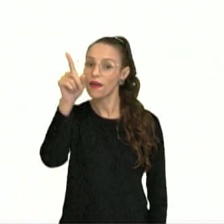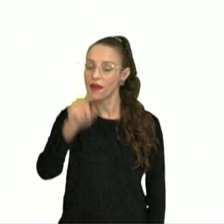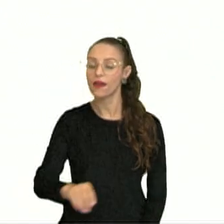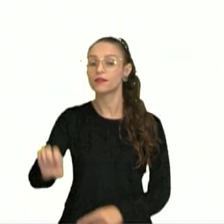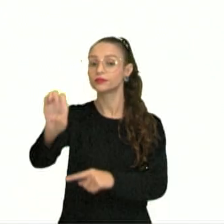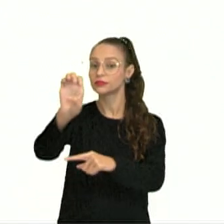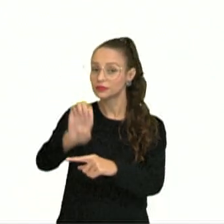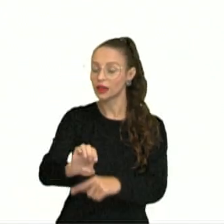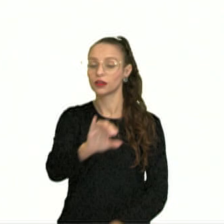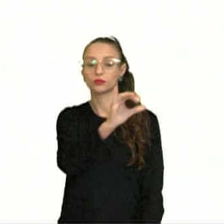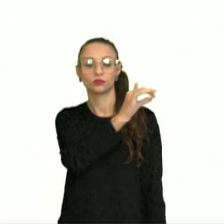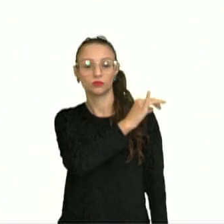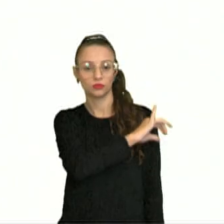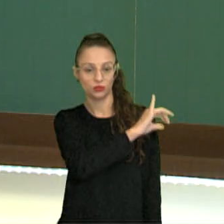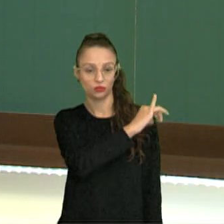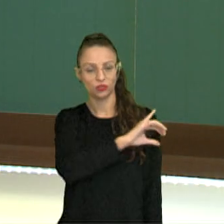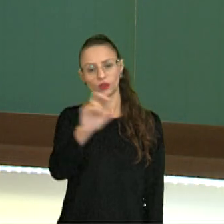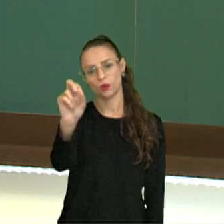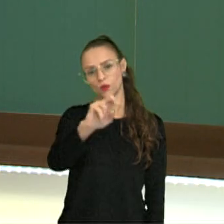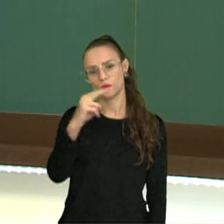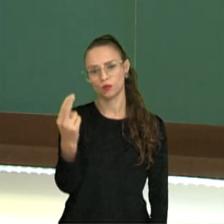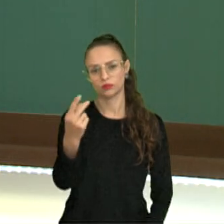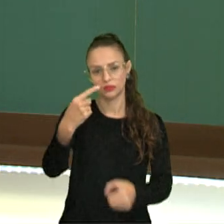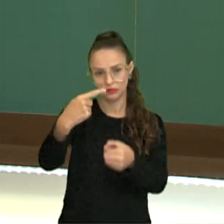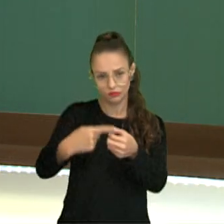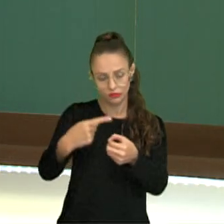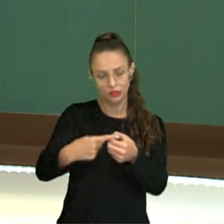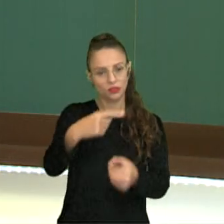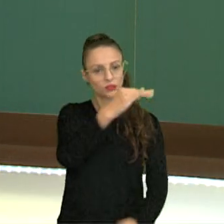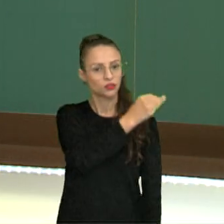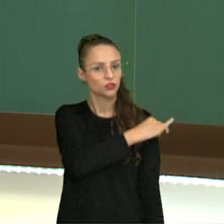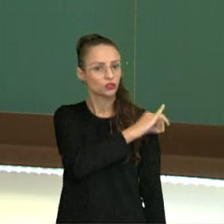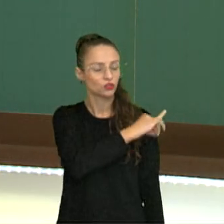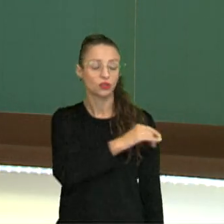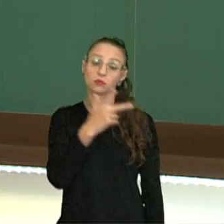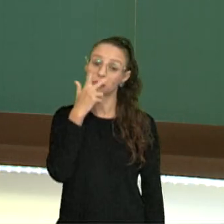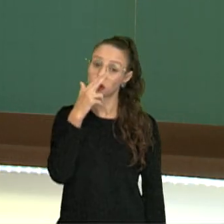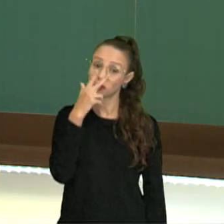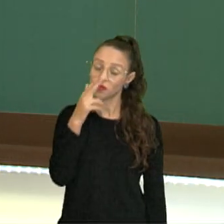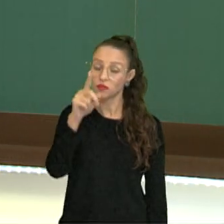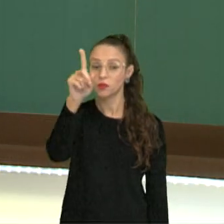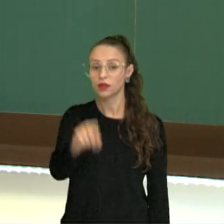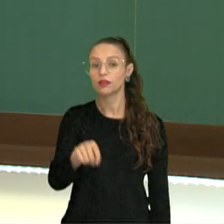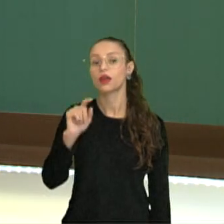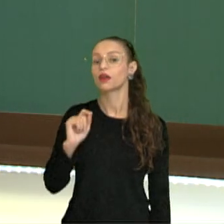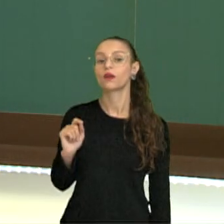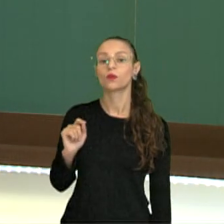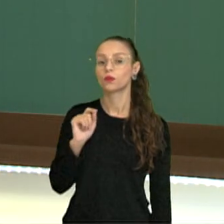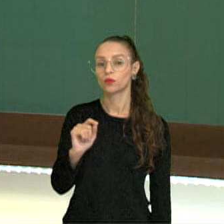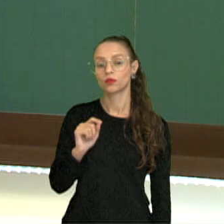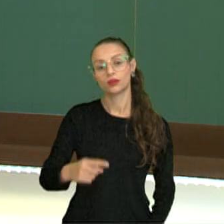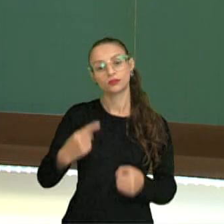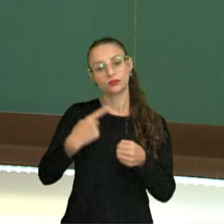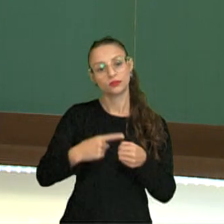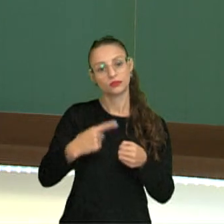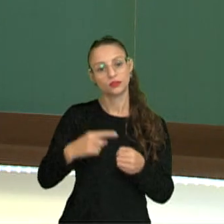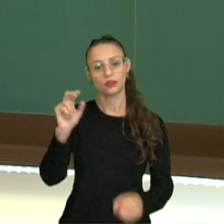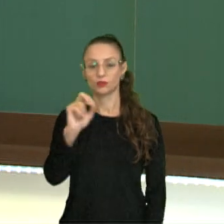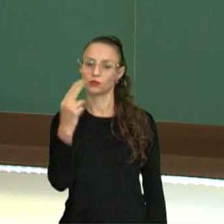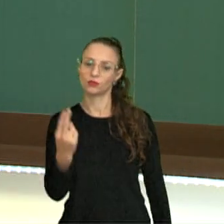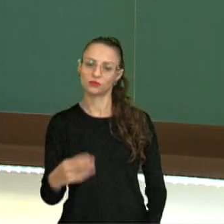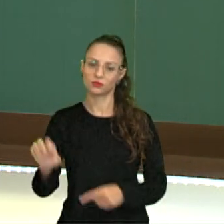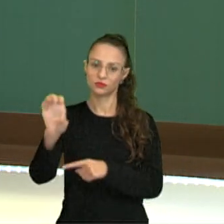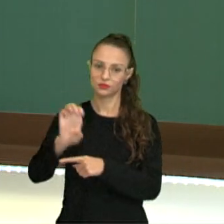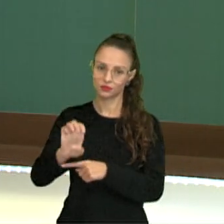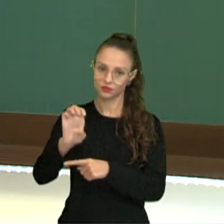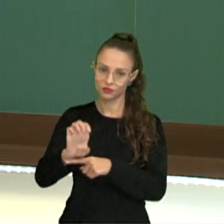do Rio de Janeiro ou à cidade do Rio de Janeiro, né? Provavelmente, ali, ou é a cidade ou o estado.